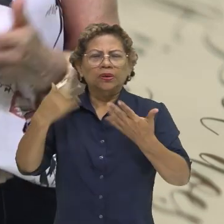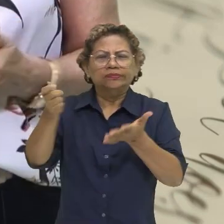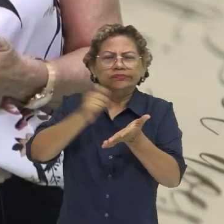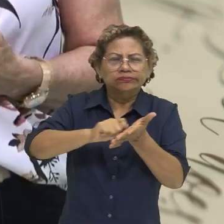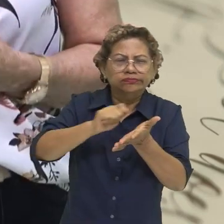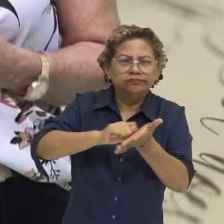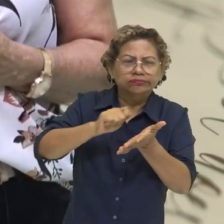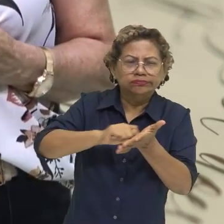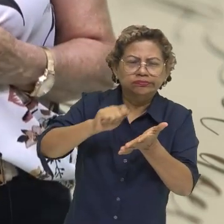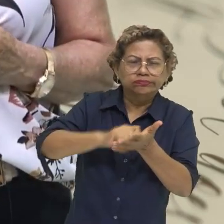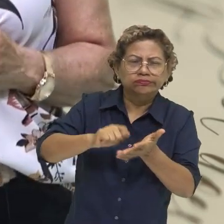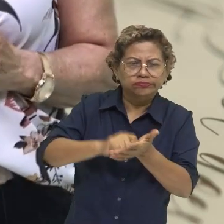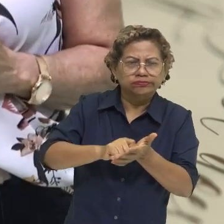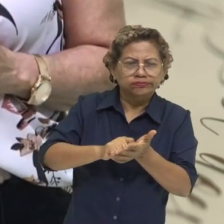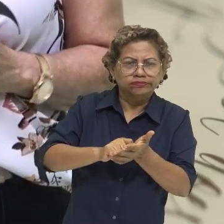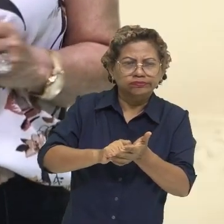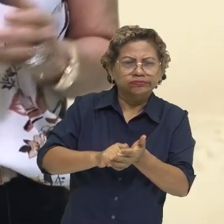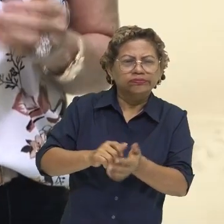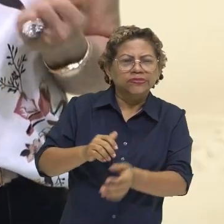relevo faz de uma flor.